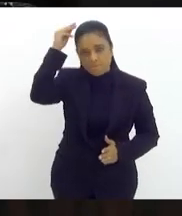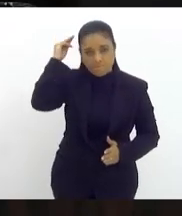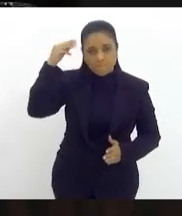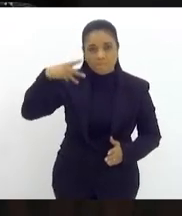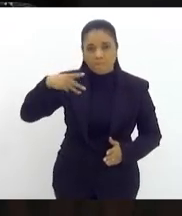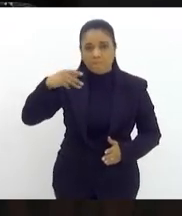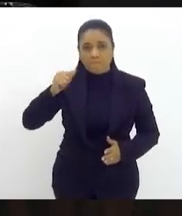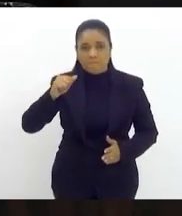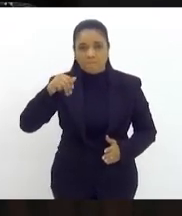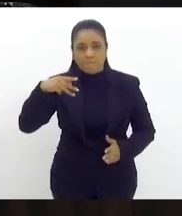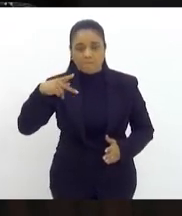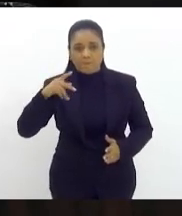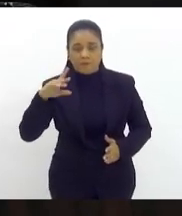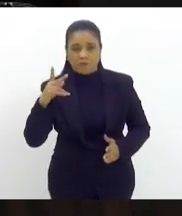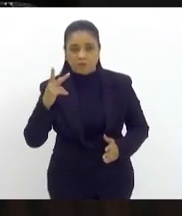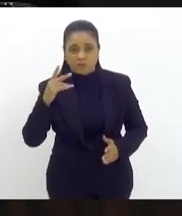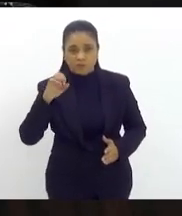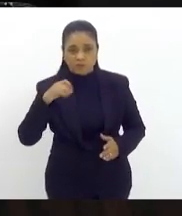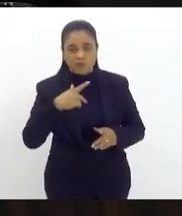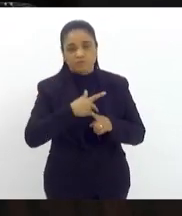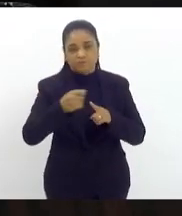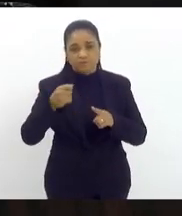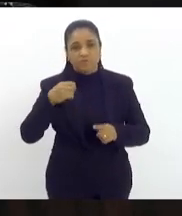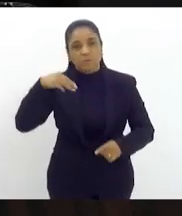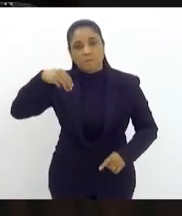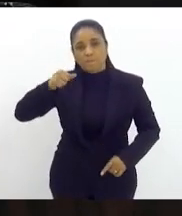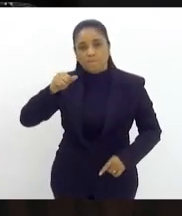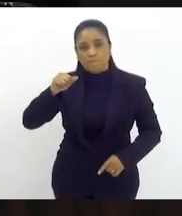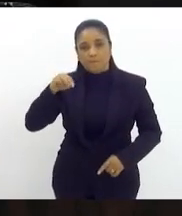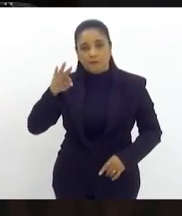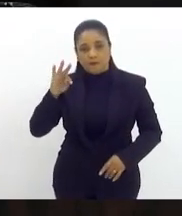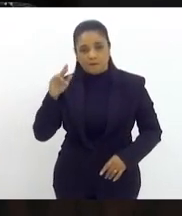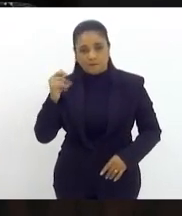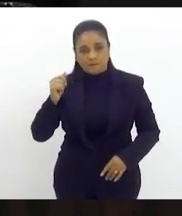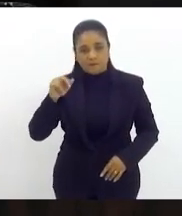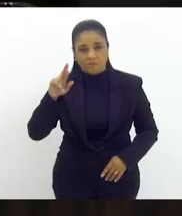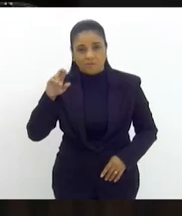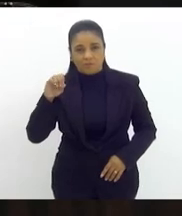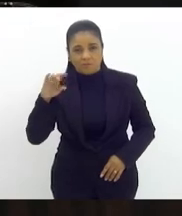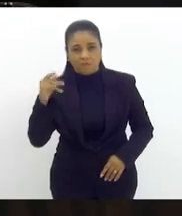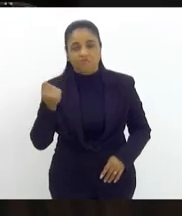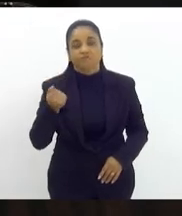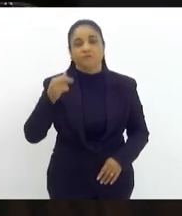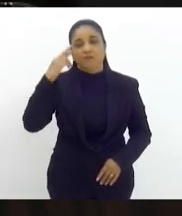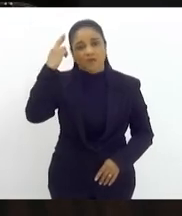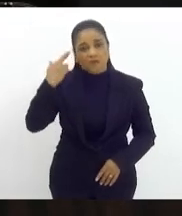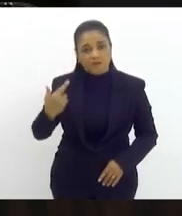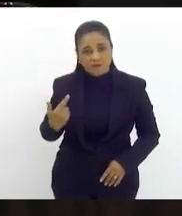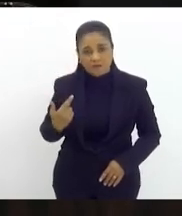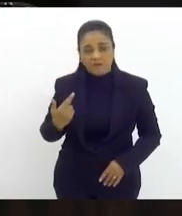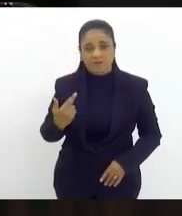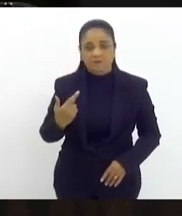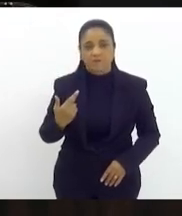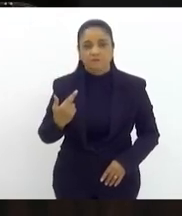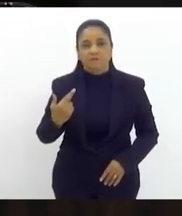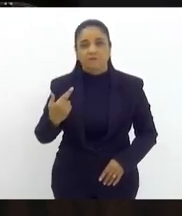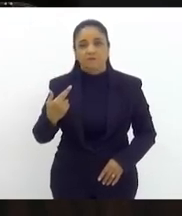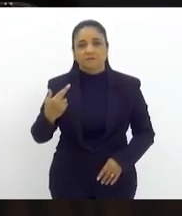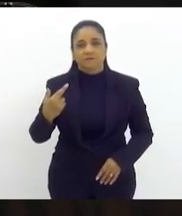relator do vencido, Marta Rocha e Renata Miranda. Em discussão. Em discussão. Para discutir. Para